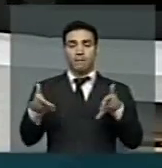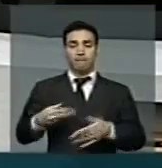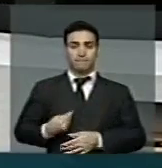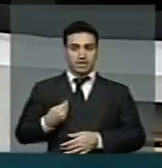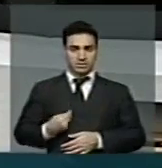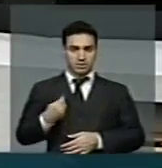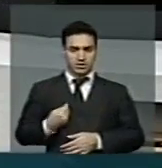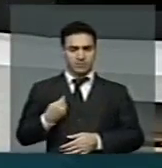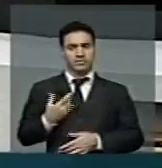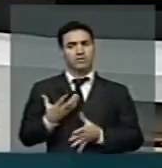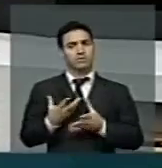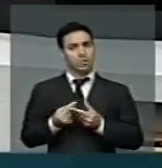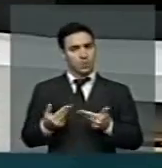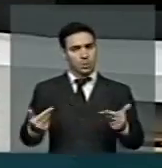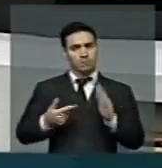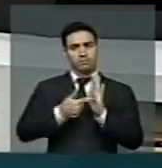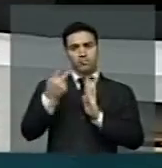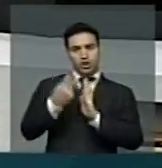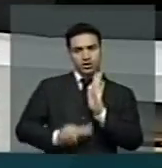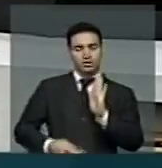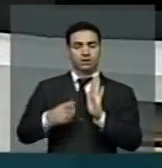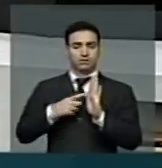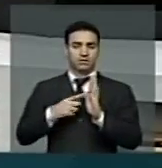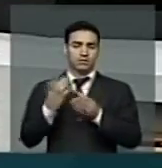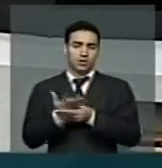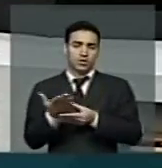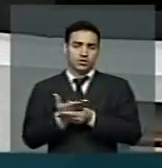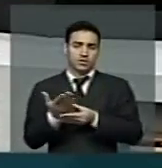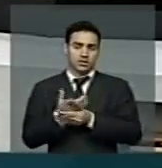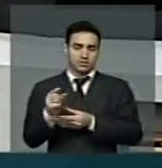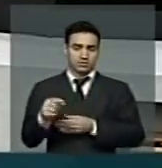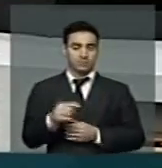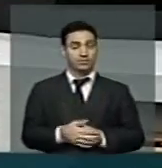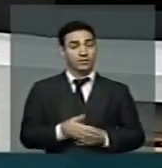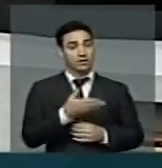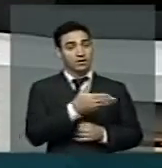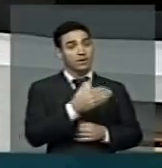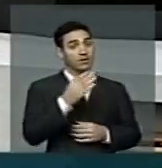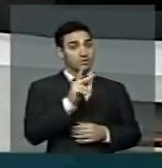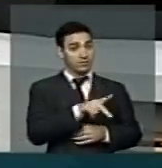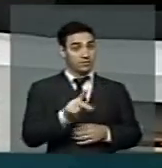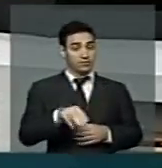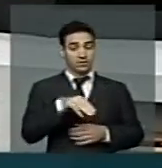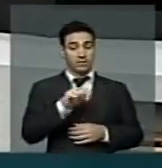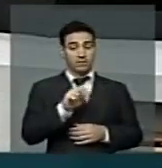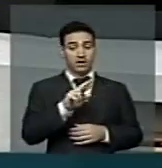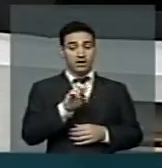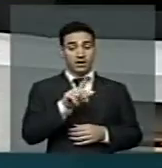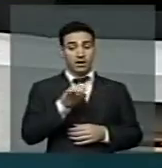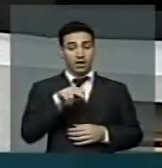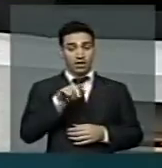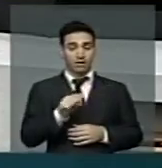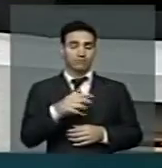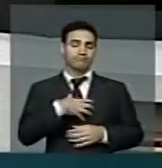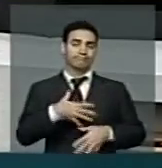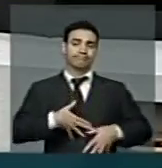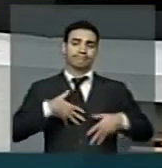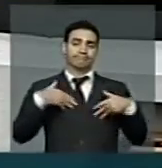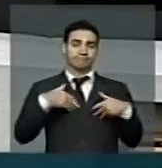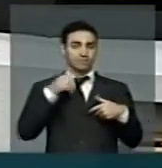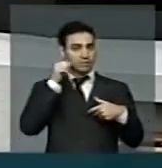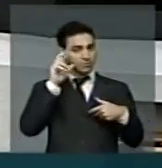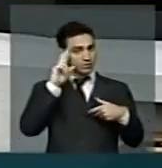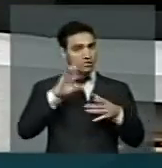muitas dessas matérias tramitam. Professora Marilena, é uma honra tê-la conosco. Vossa Excelência tem a palavra.